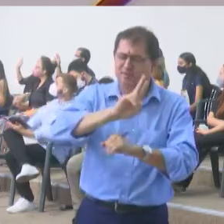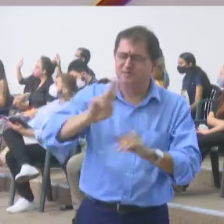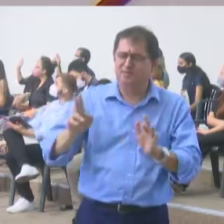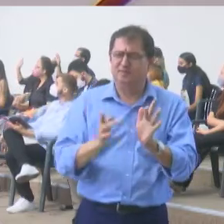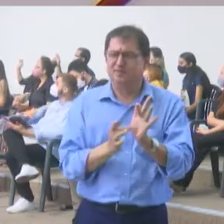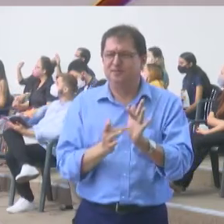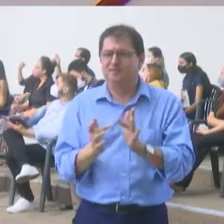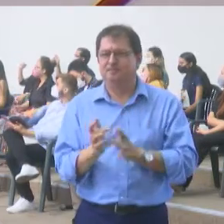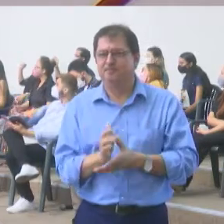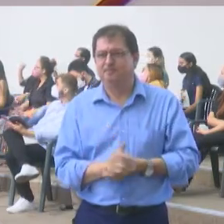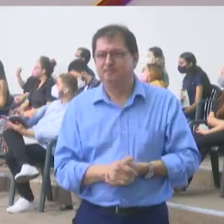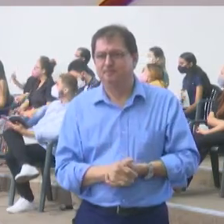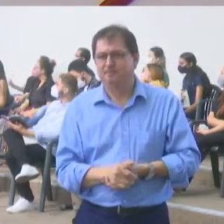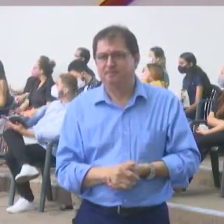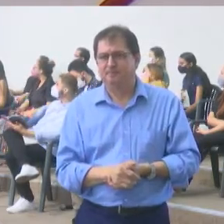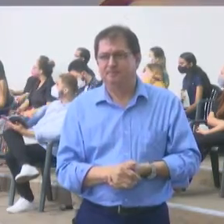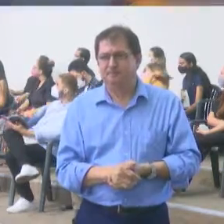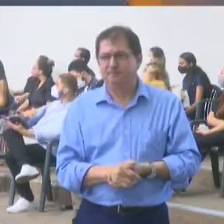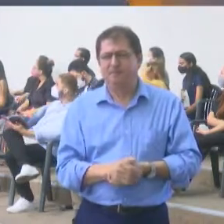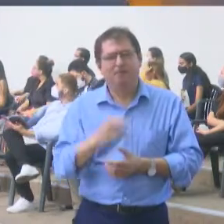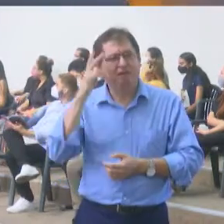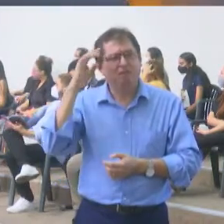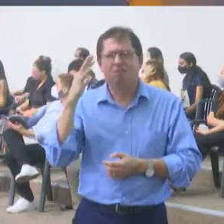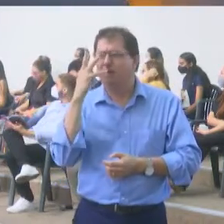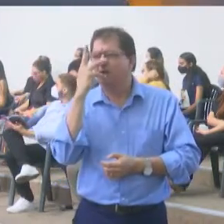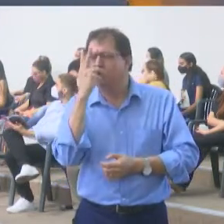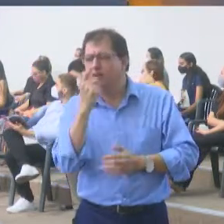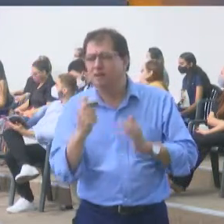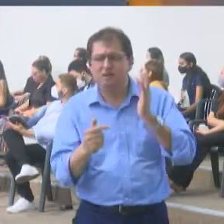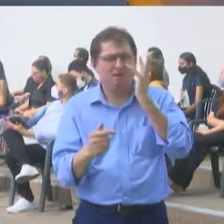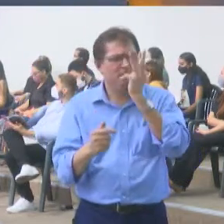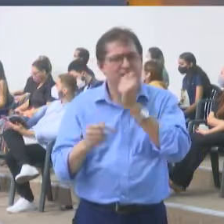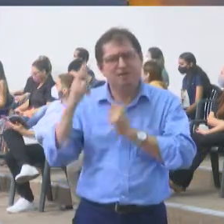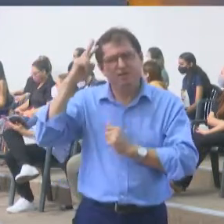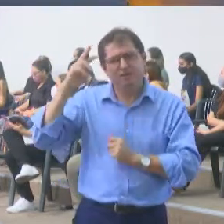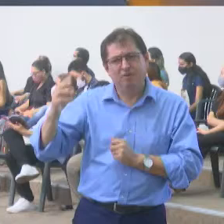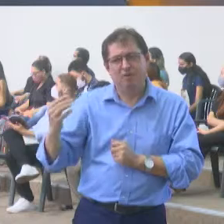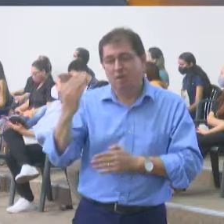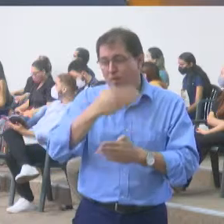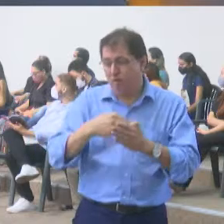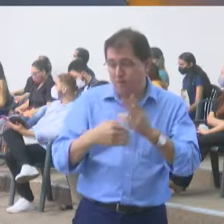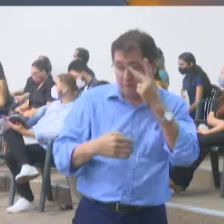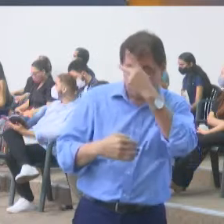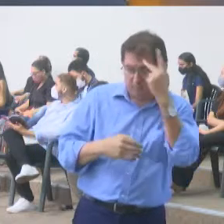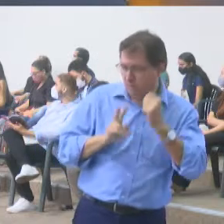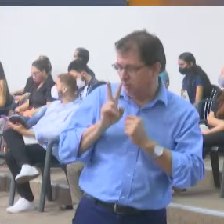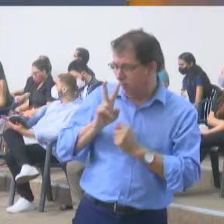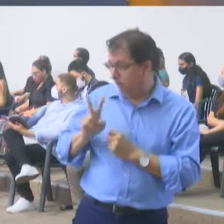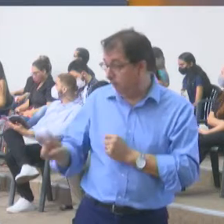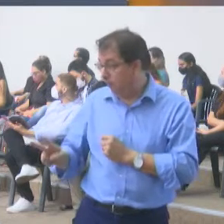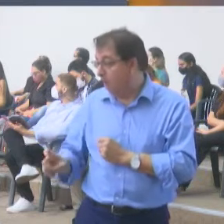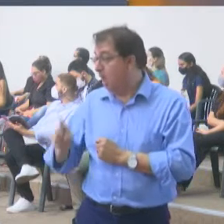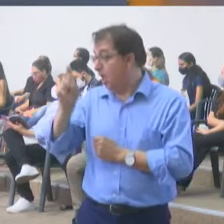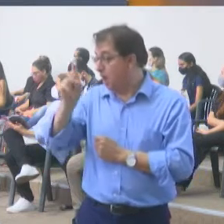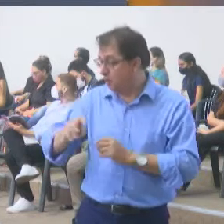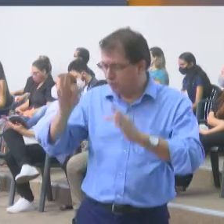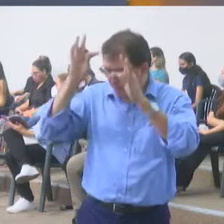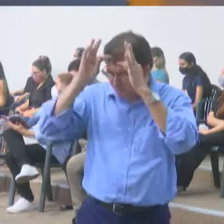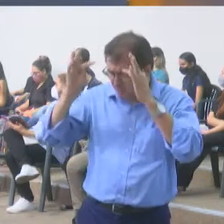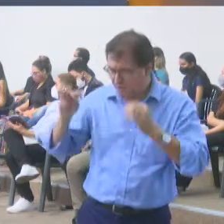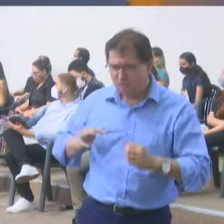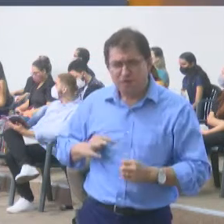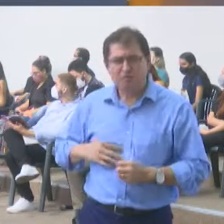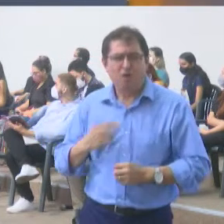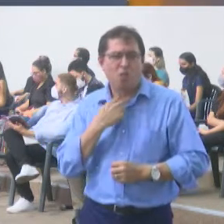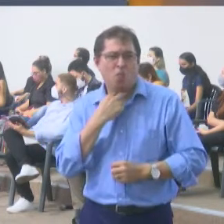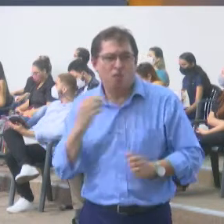em nome de Jesus. Olha que história linda que está acontecendo. Todo mundo vira, e eles como testemunhas em uma só voz abençoam a